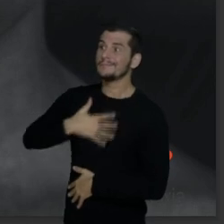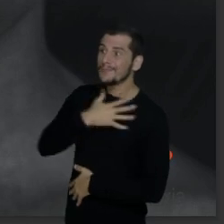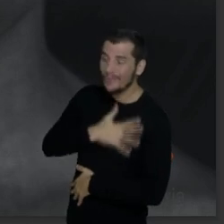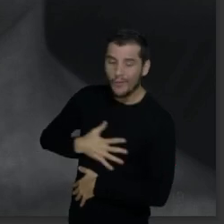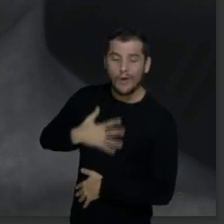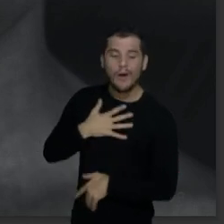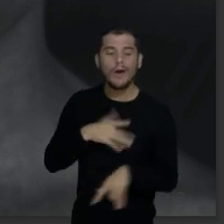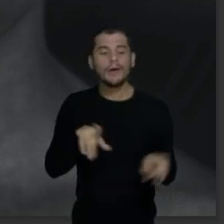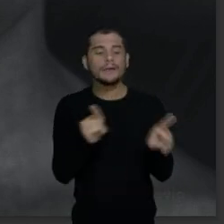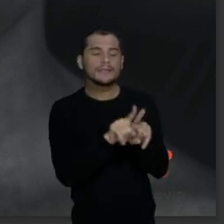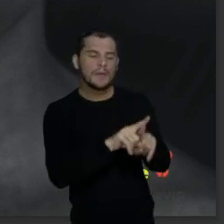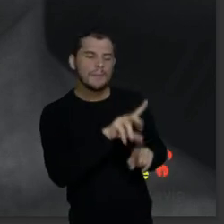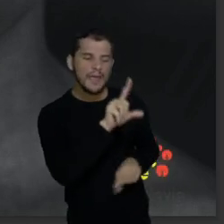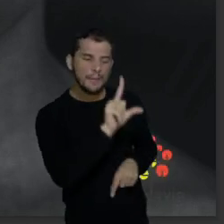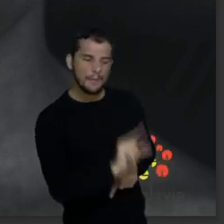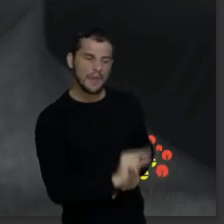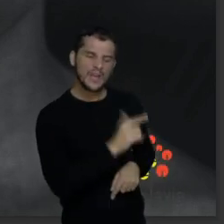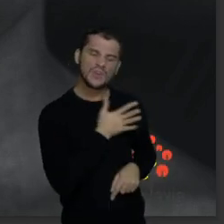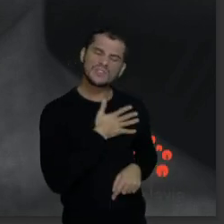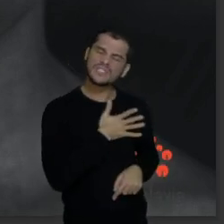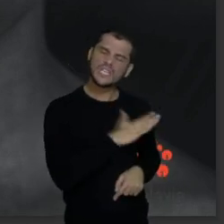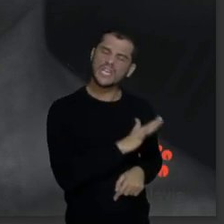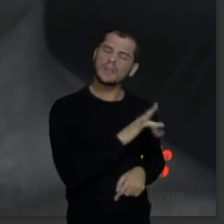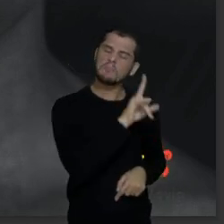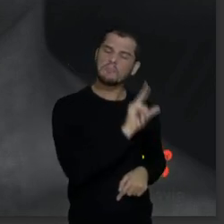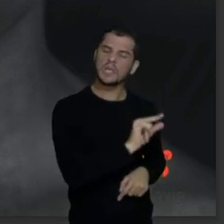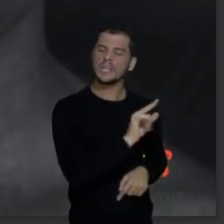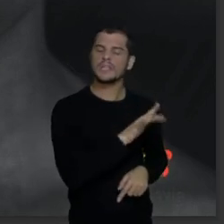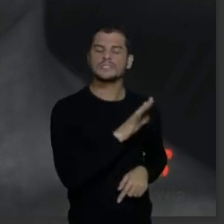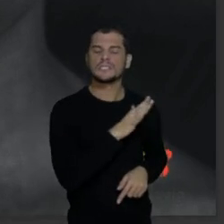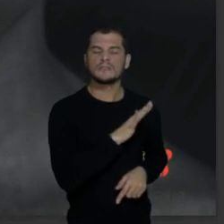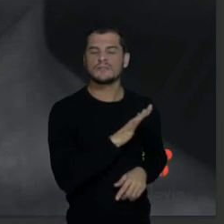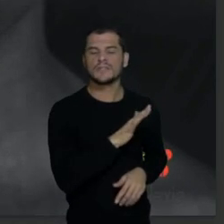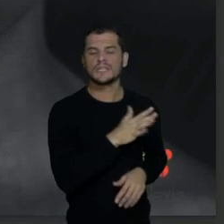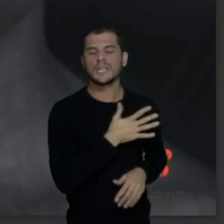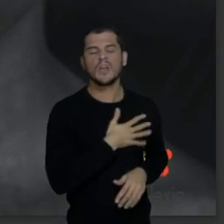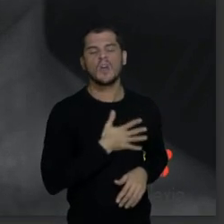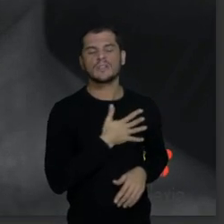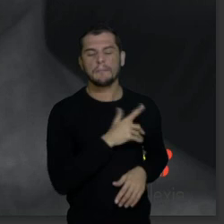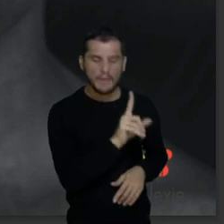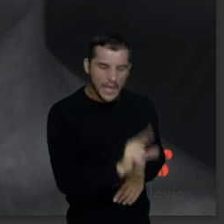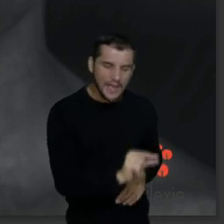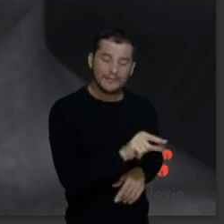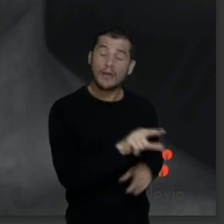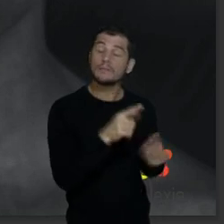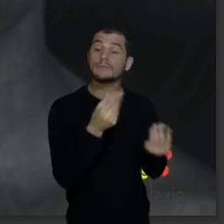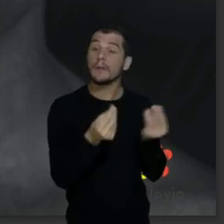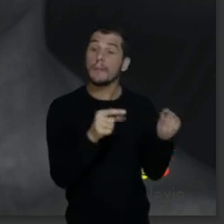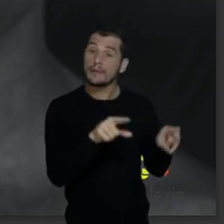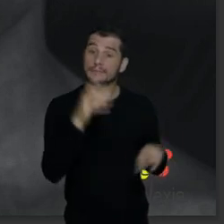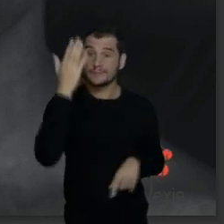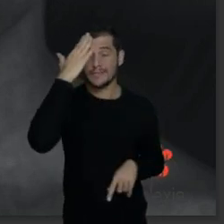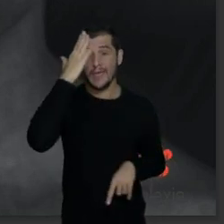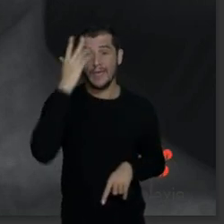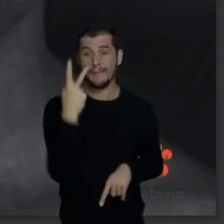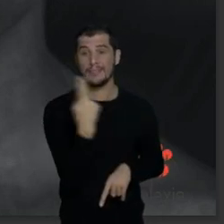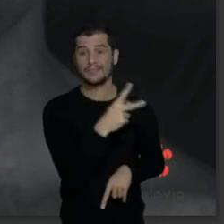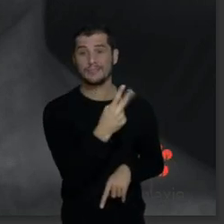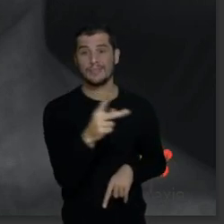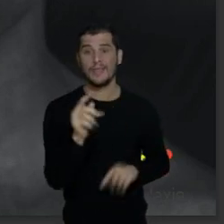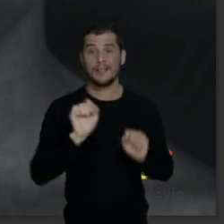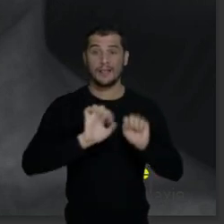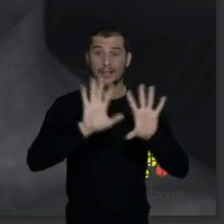barreiras as dificuldades que eles Talvez tenham né E poder ouvir isso deles e aí eu preciso sugerir e